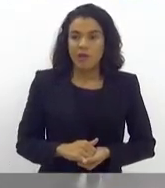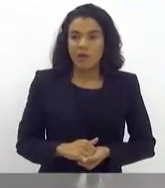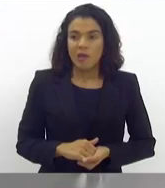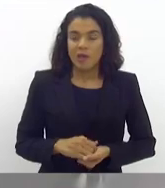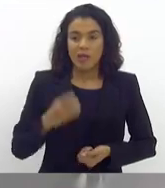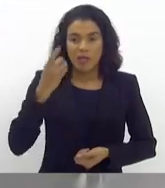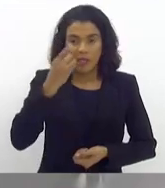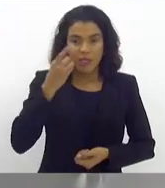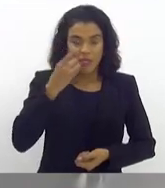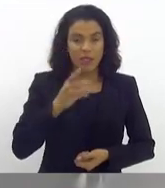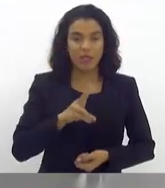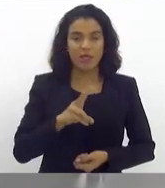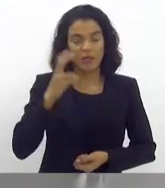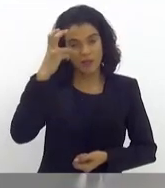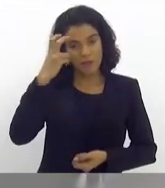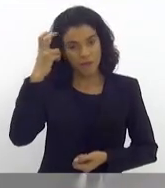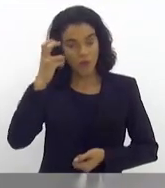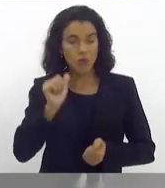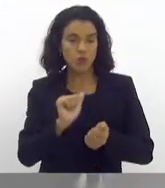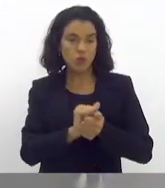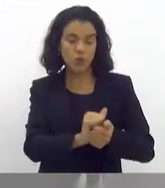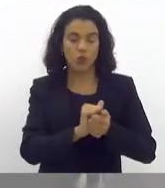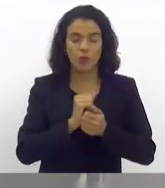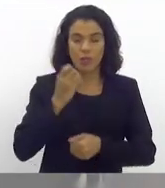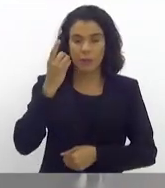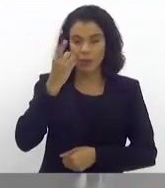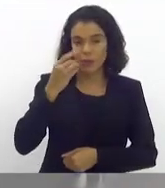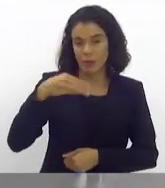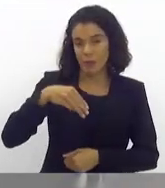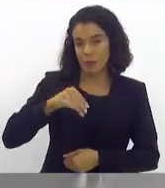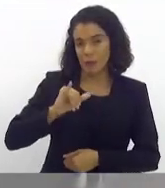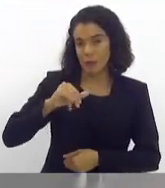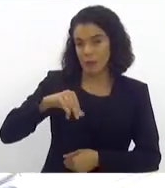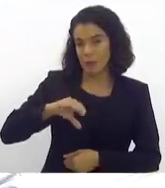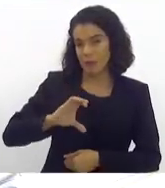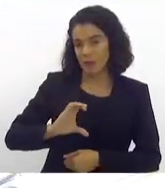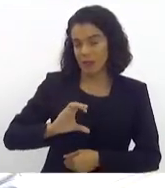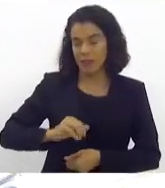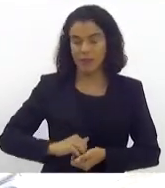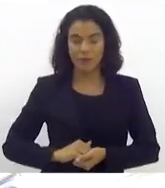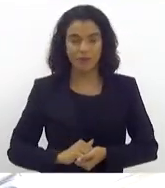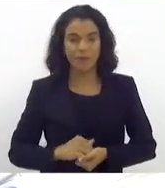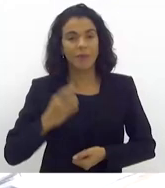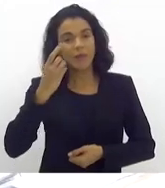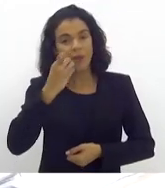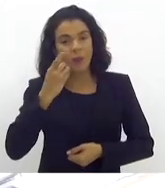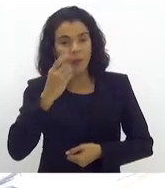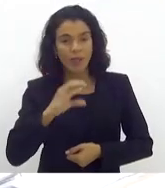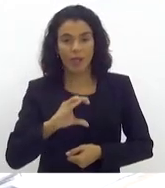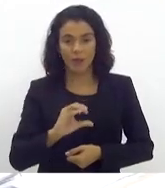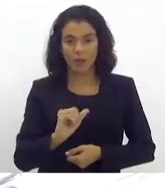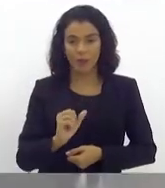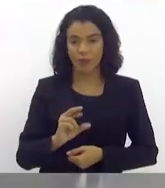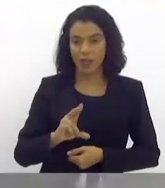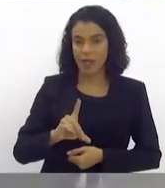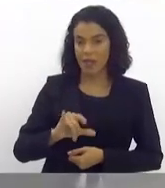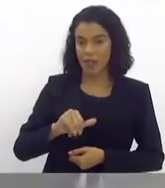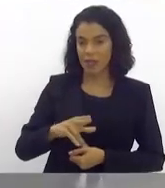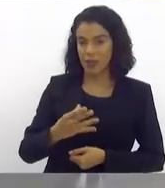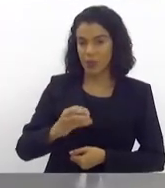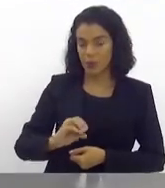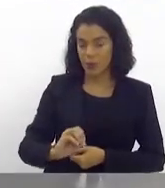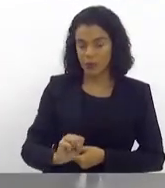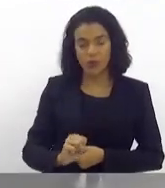Deputada Verônica. Com o deputado Mink. Deputado Mink, deputada Verônica. Deputado Carlinhos BNH, como vota